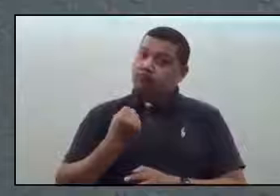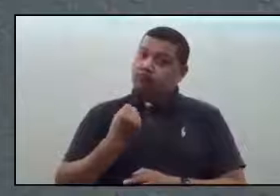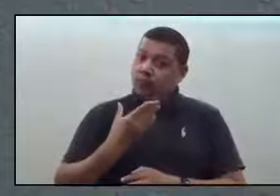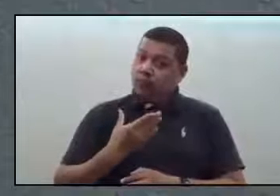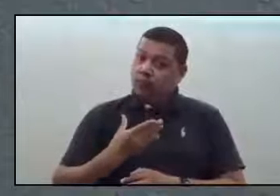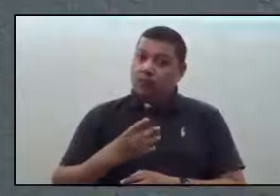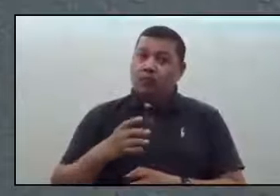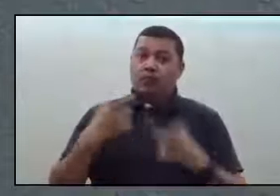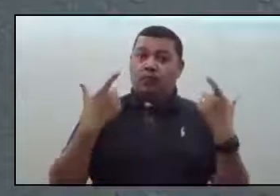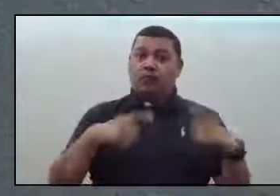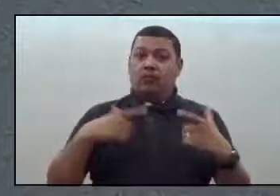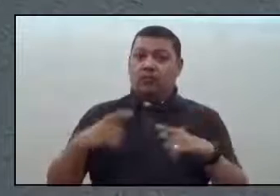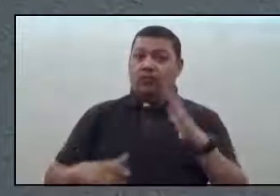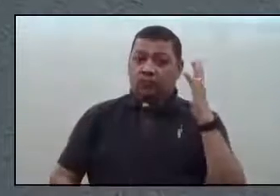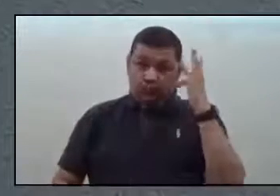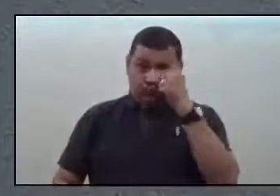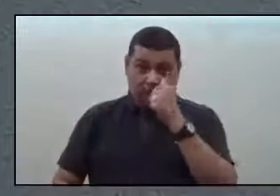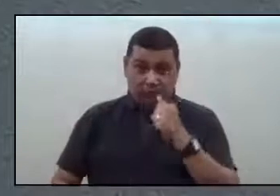estado de Rondônia.